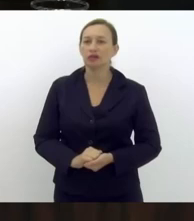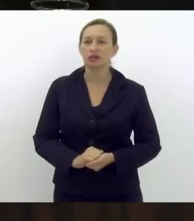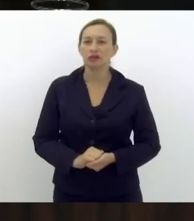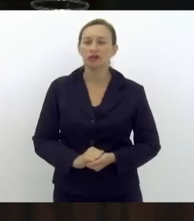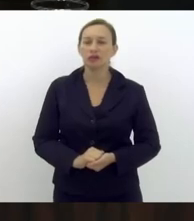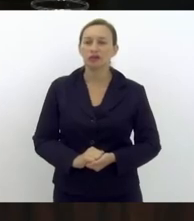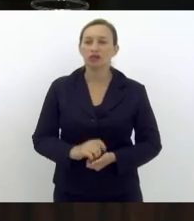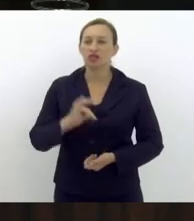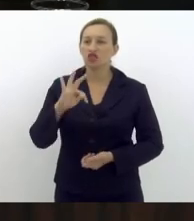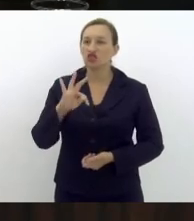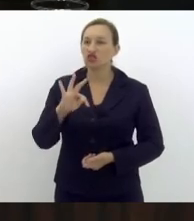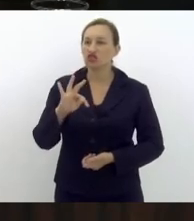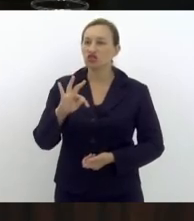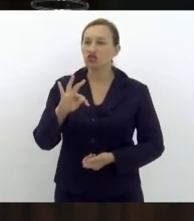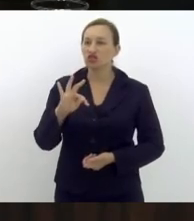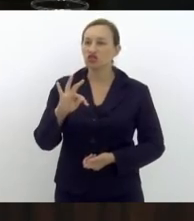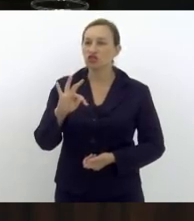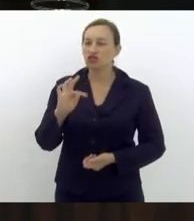Tiago